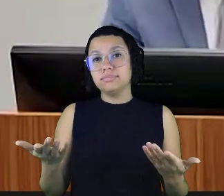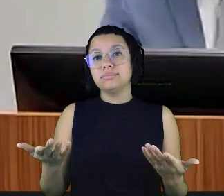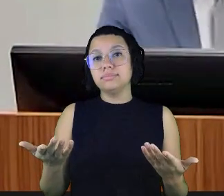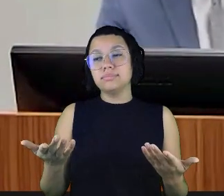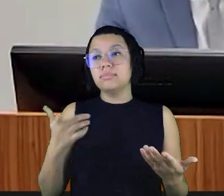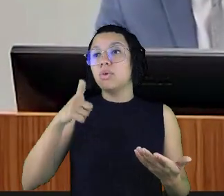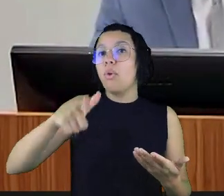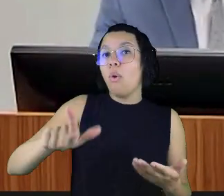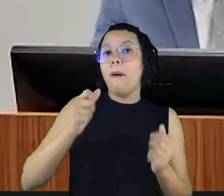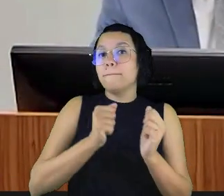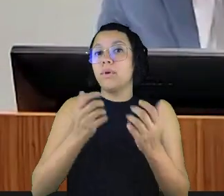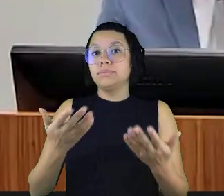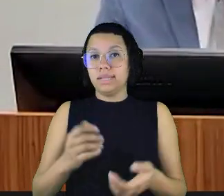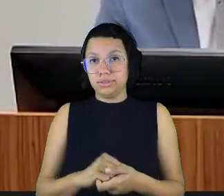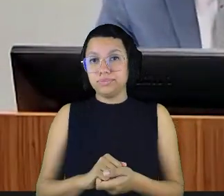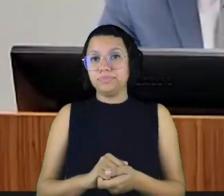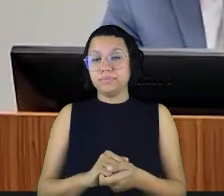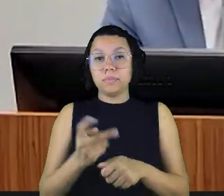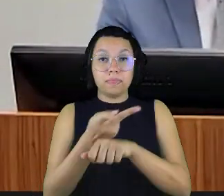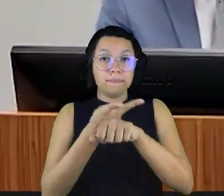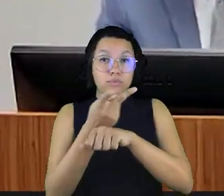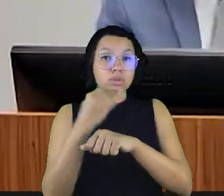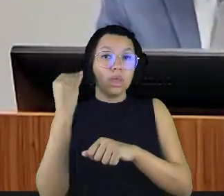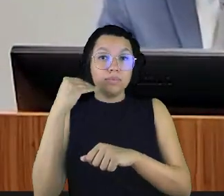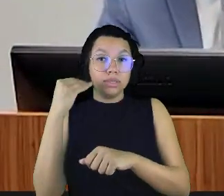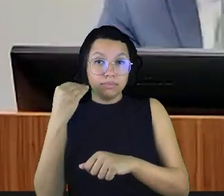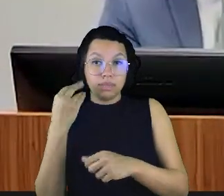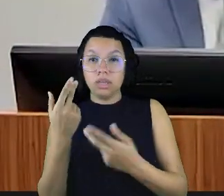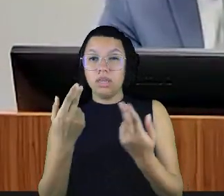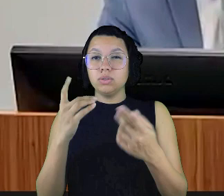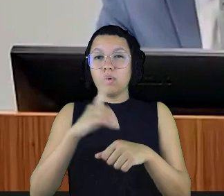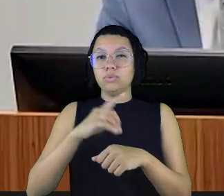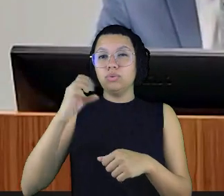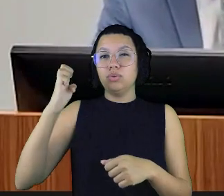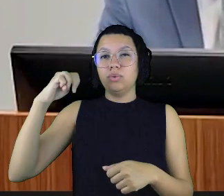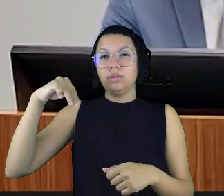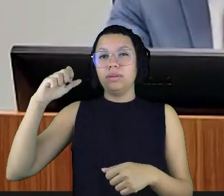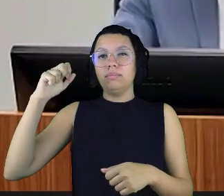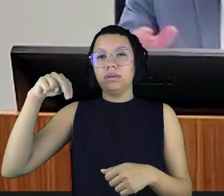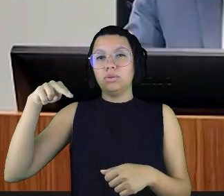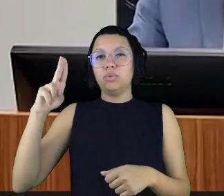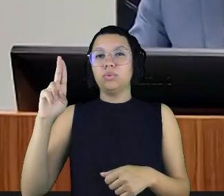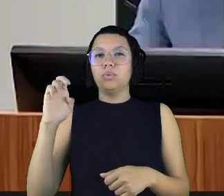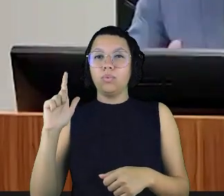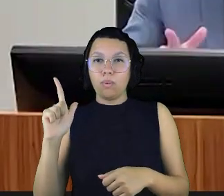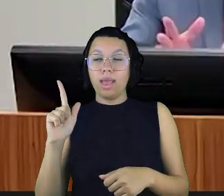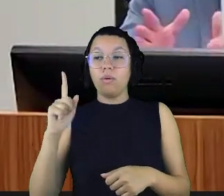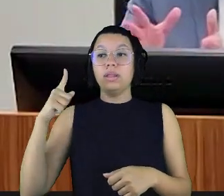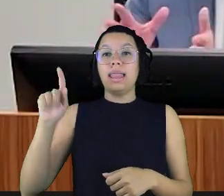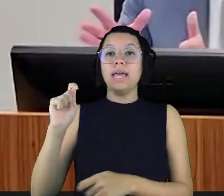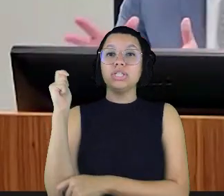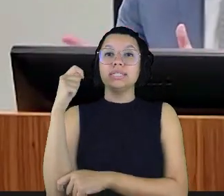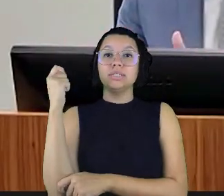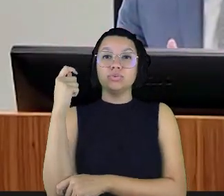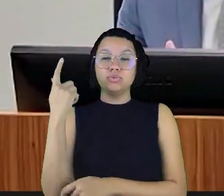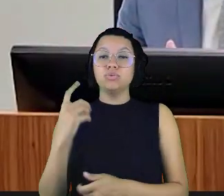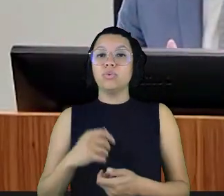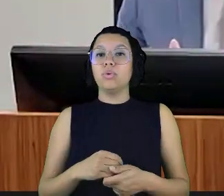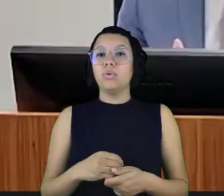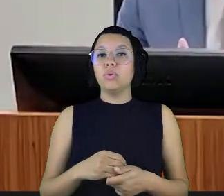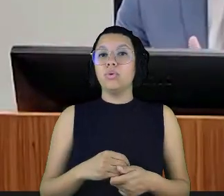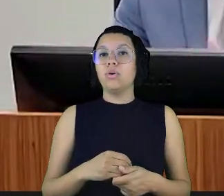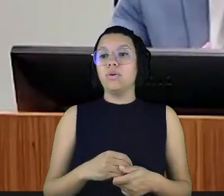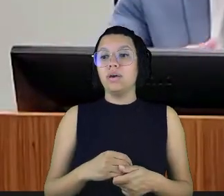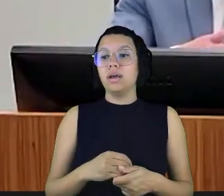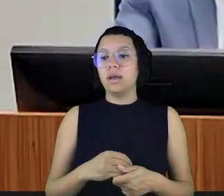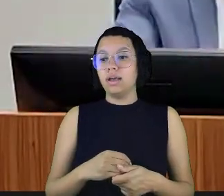possibilidade, busquemos a experiência como do doutor Emanuel, lá de Blumenau, Santa Catarina, mas, assim, nós vamos ter que criar uma